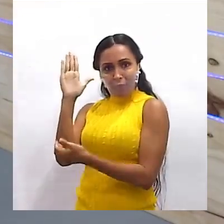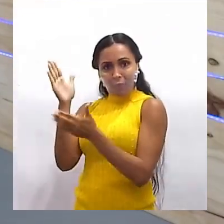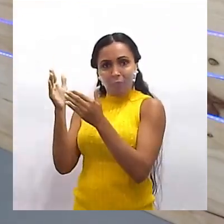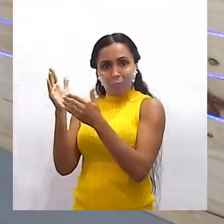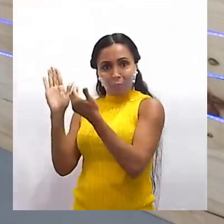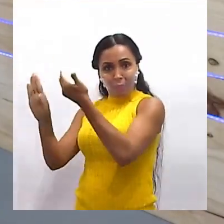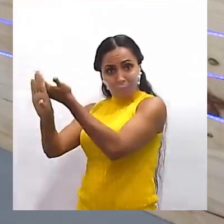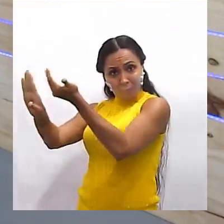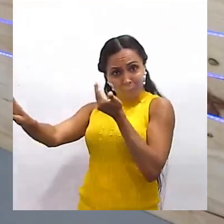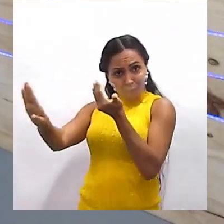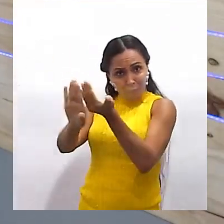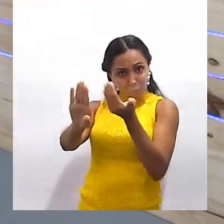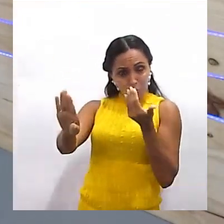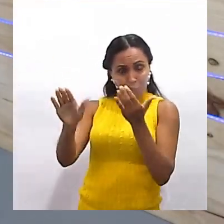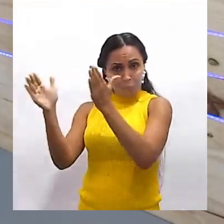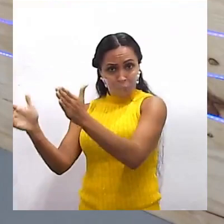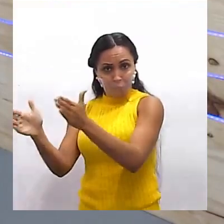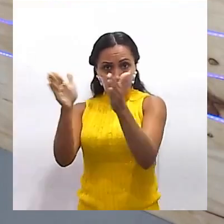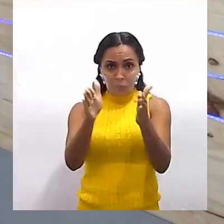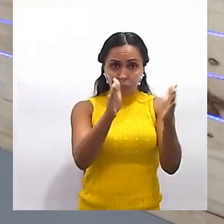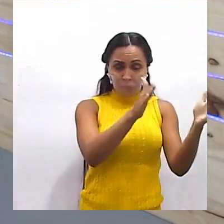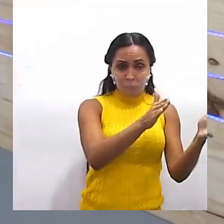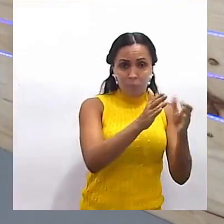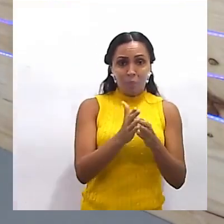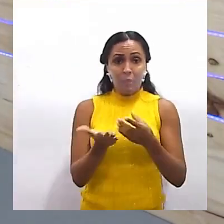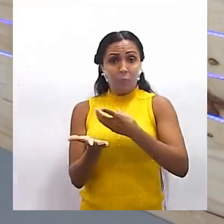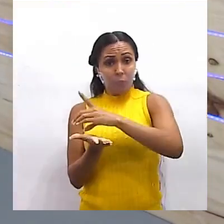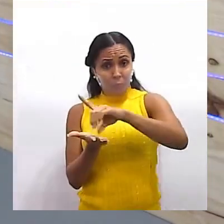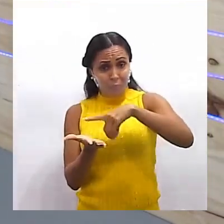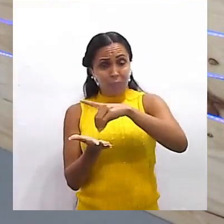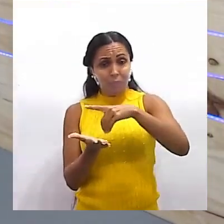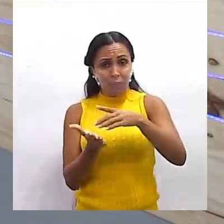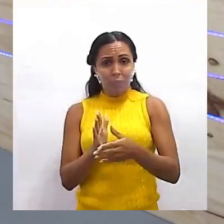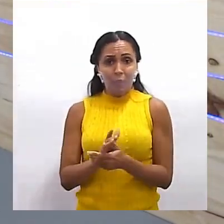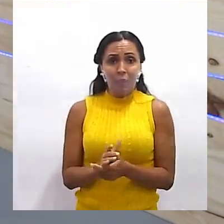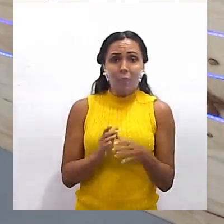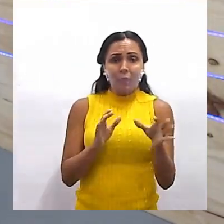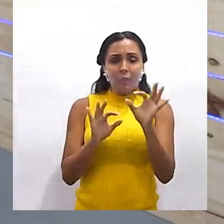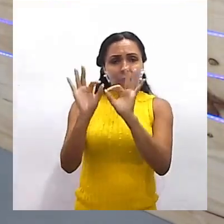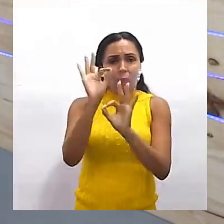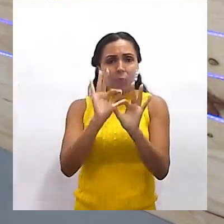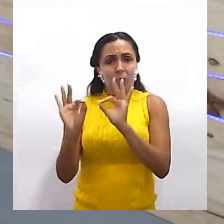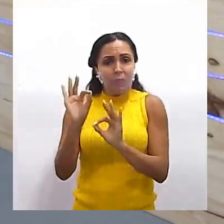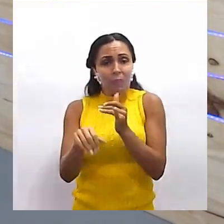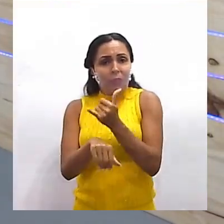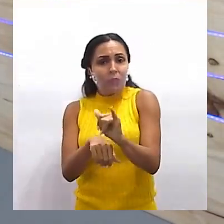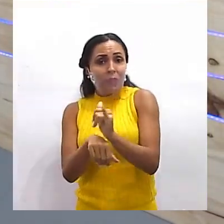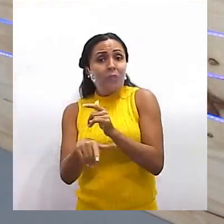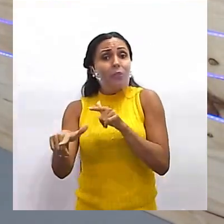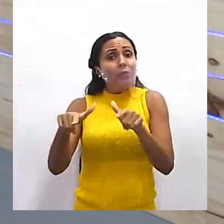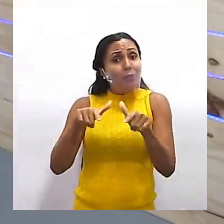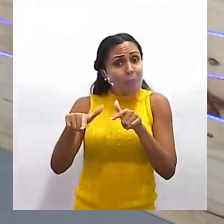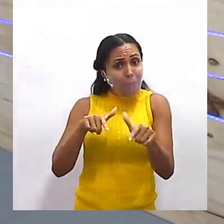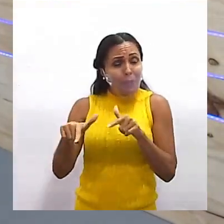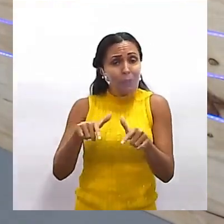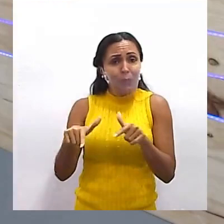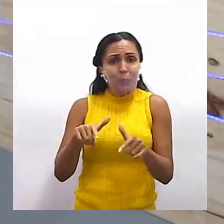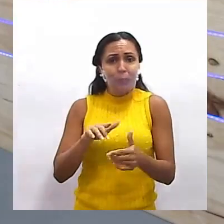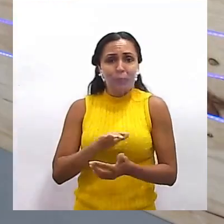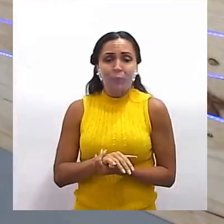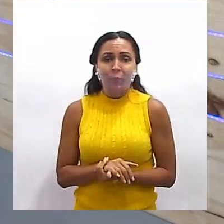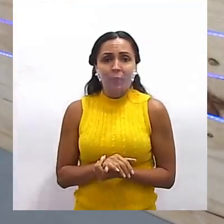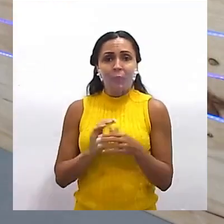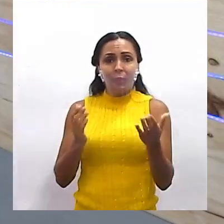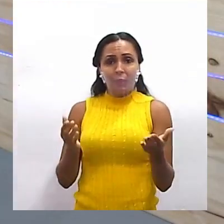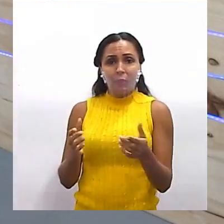pessoal, dentro do CD, você tem seu plano de trabalho. Qual é o plano de trabalho? Eu sou um conferente, sou um